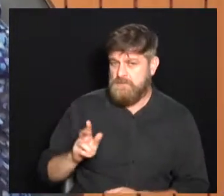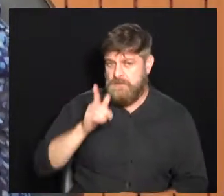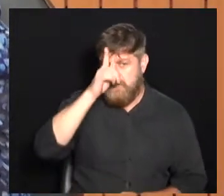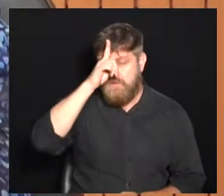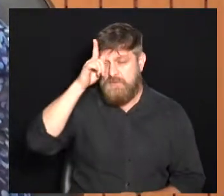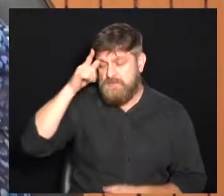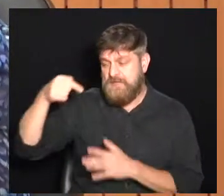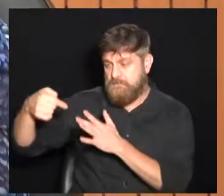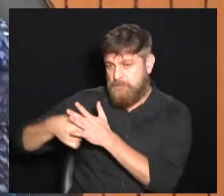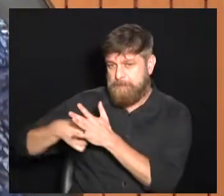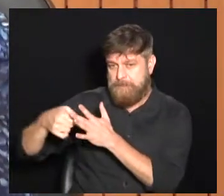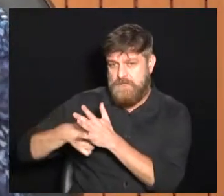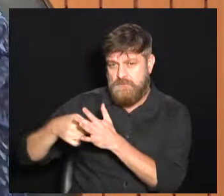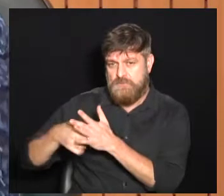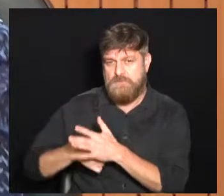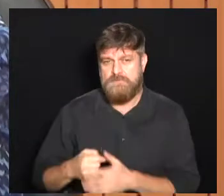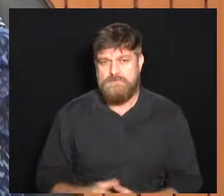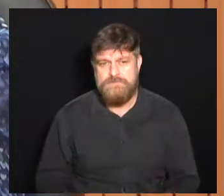nos fez, né?